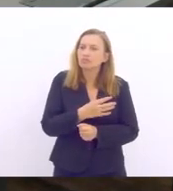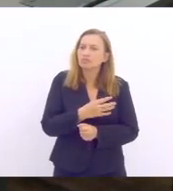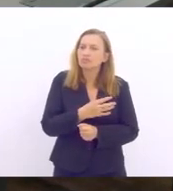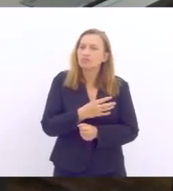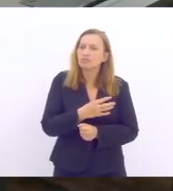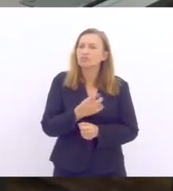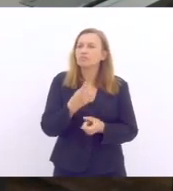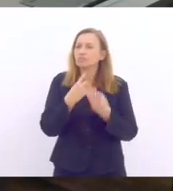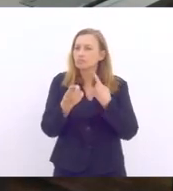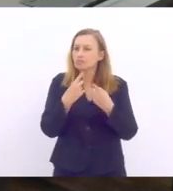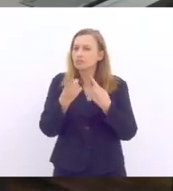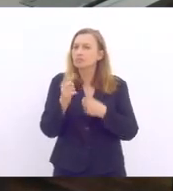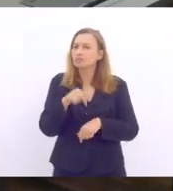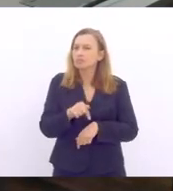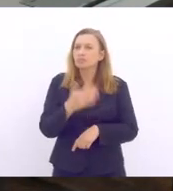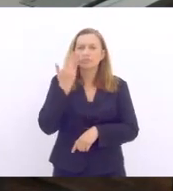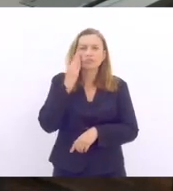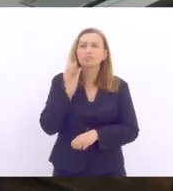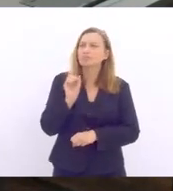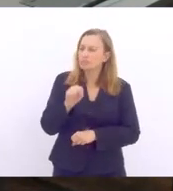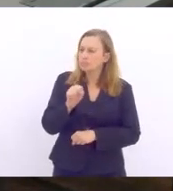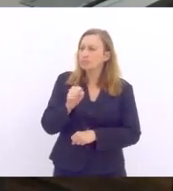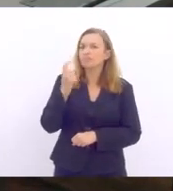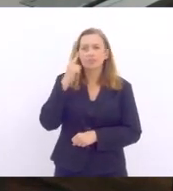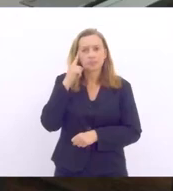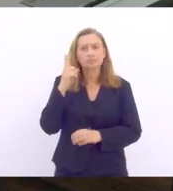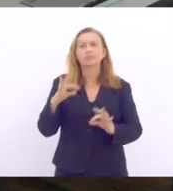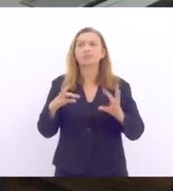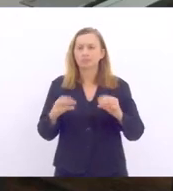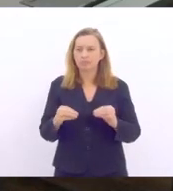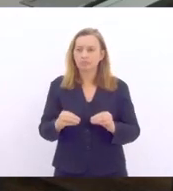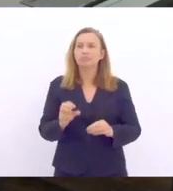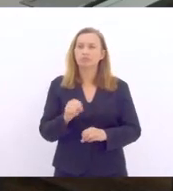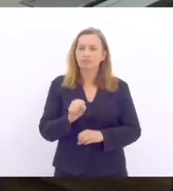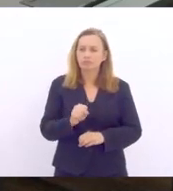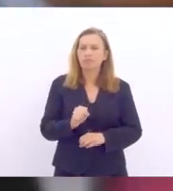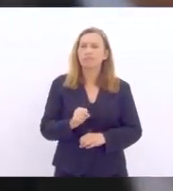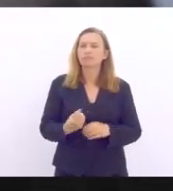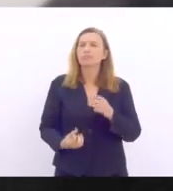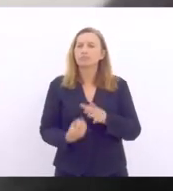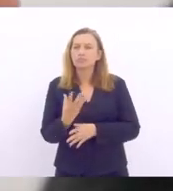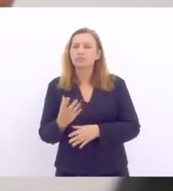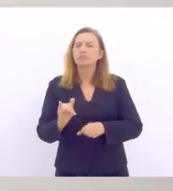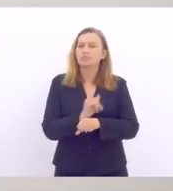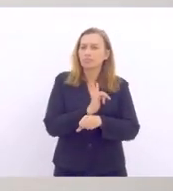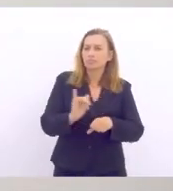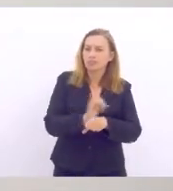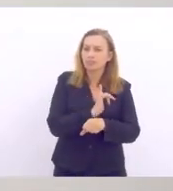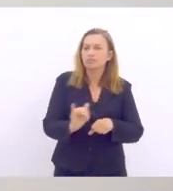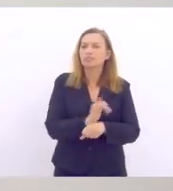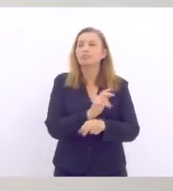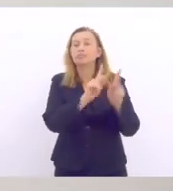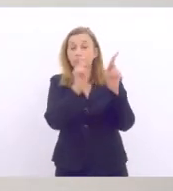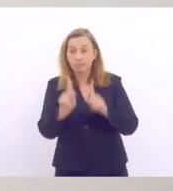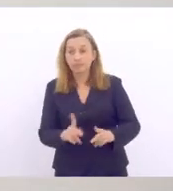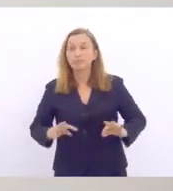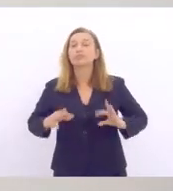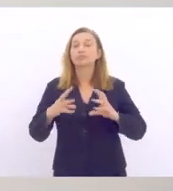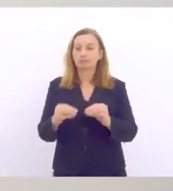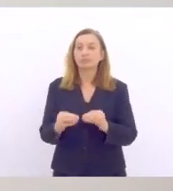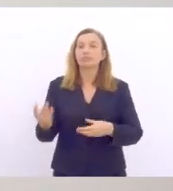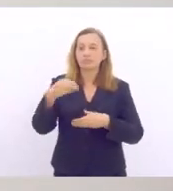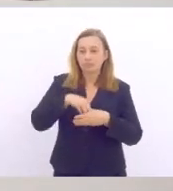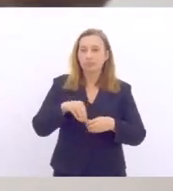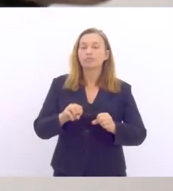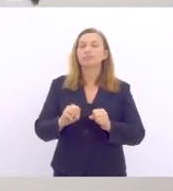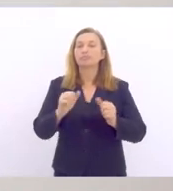Nesse nosso novo diálogo aqui de concordo, entendimento. Tudo tem que ser repensado. Não é? Tudo tem que ser repensado, sim. Tem que ser criado novos mecanismos para que traga paz para todos que exatamente estão dentro do estádio. Sim, não